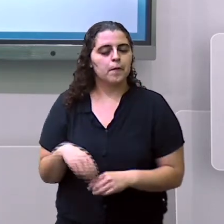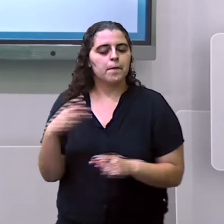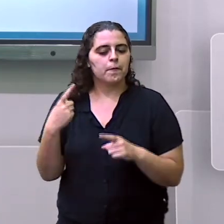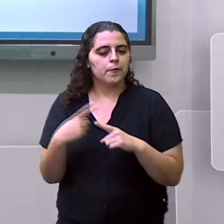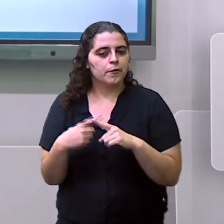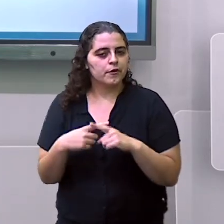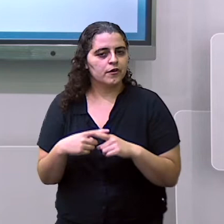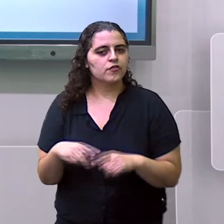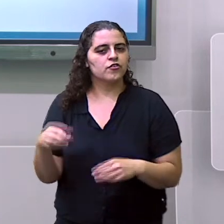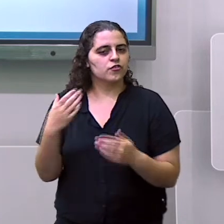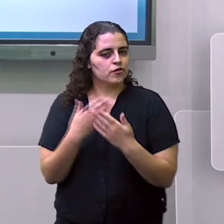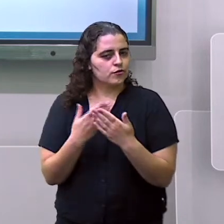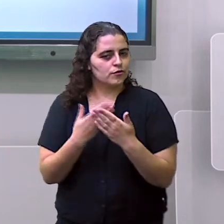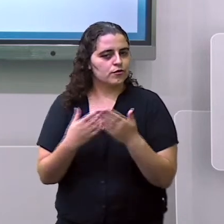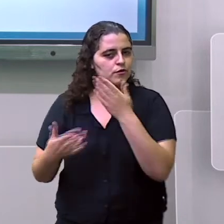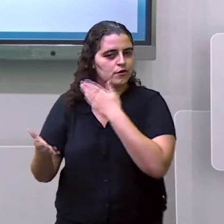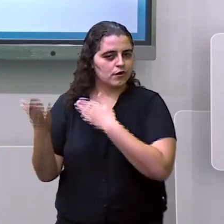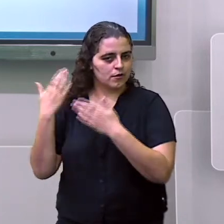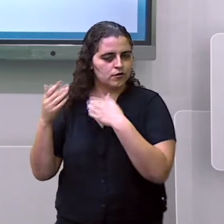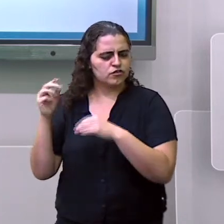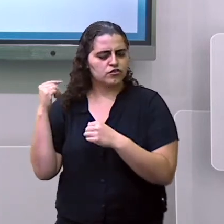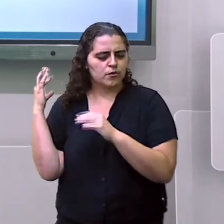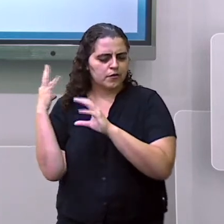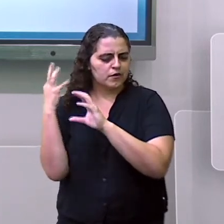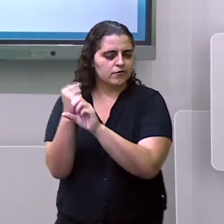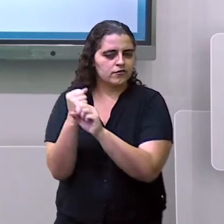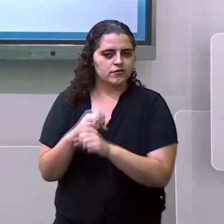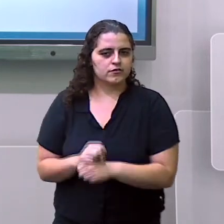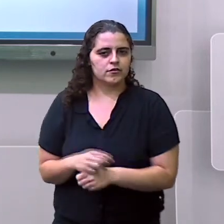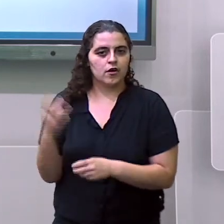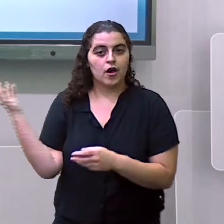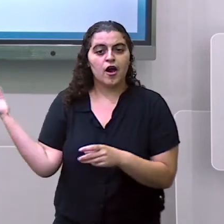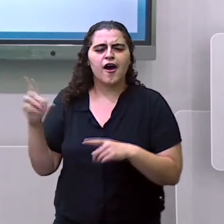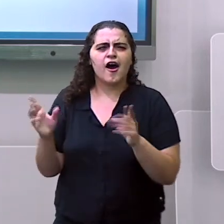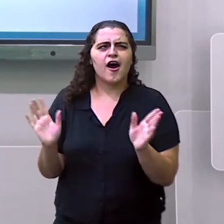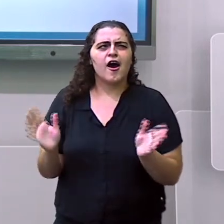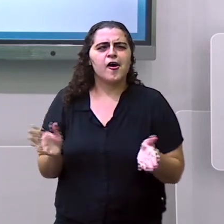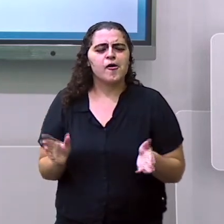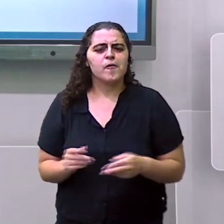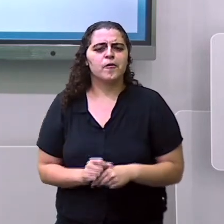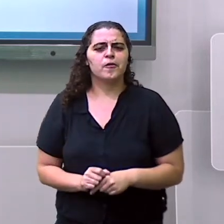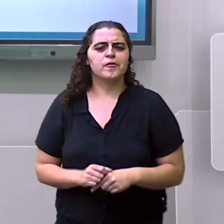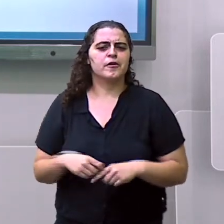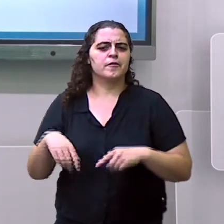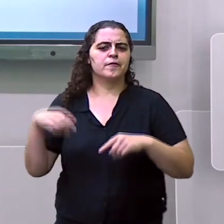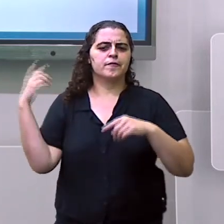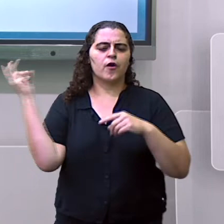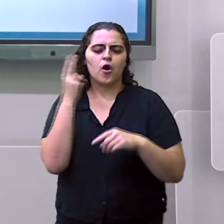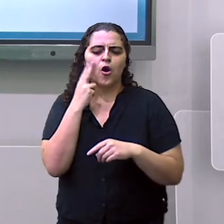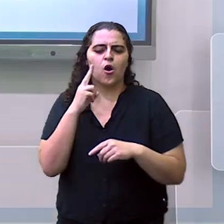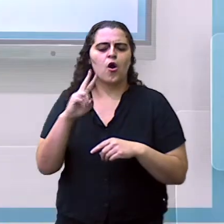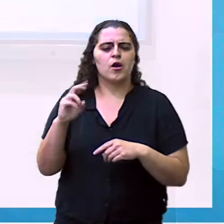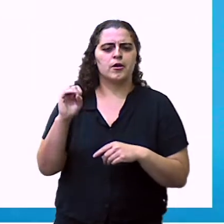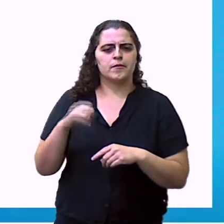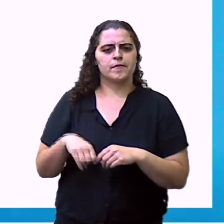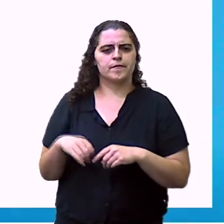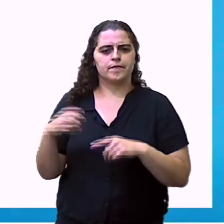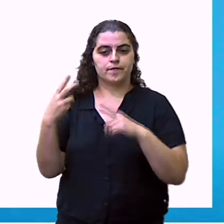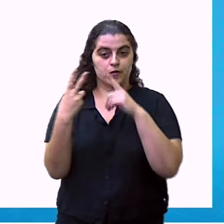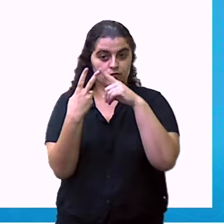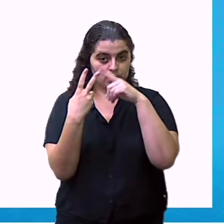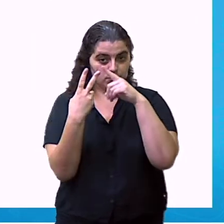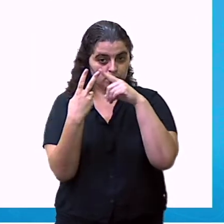aula. Então, quando agora eu tenho uma fração imprópria, agora é o inverso, veja bem. Uma